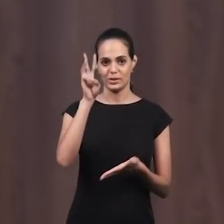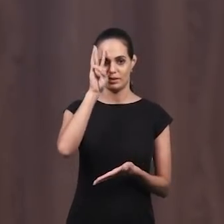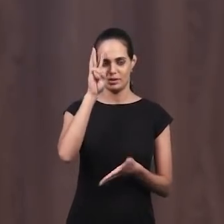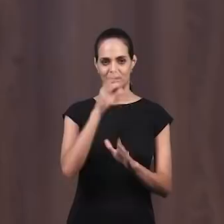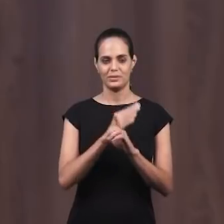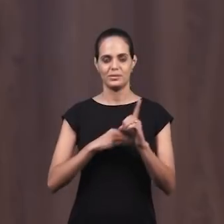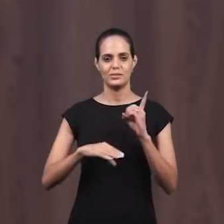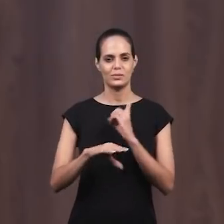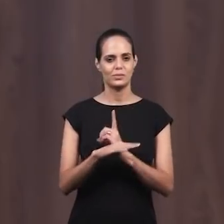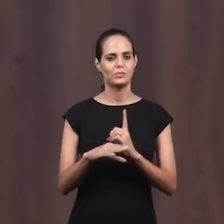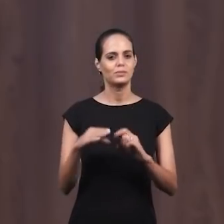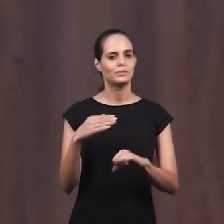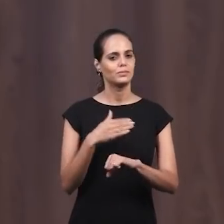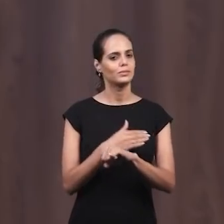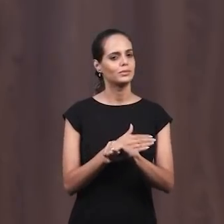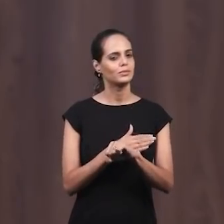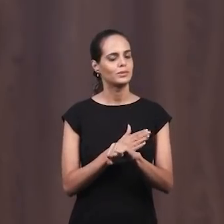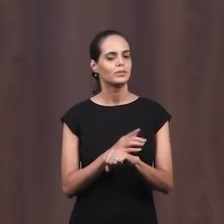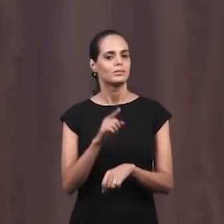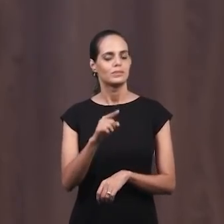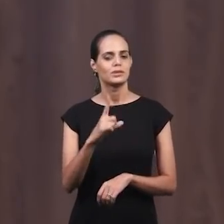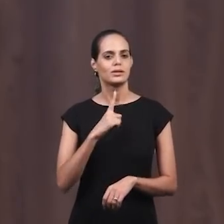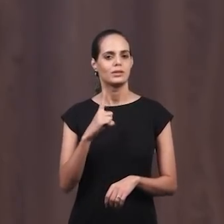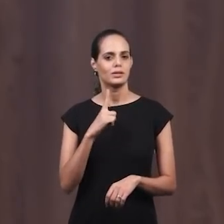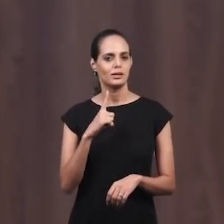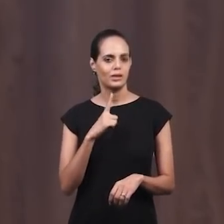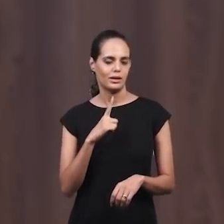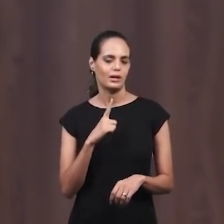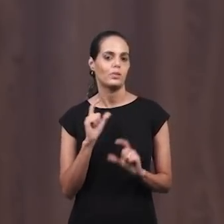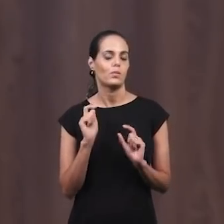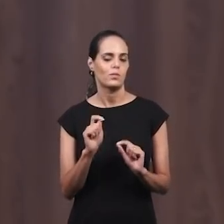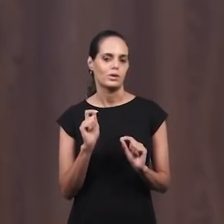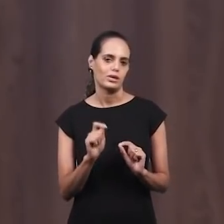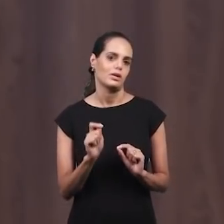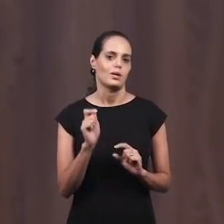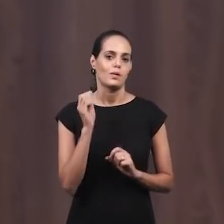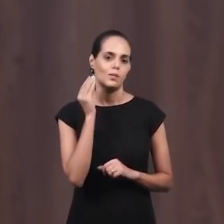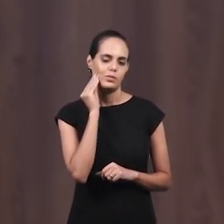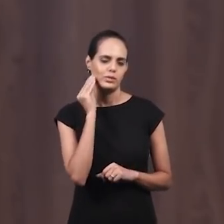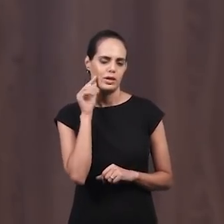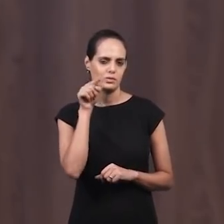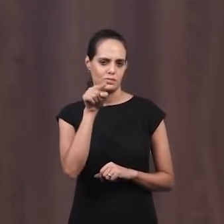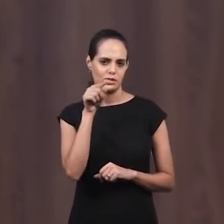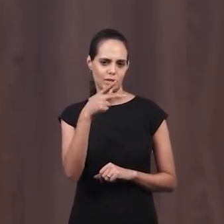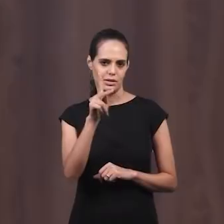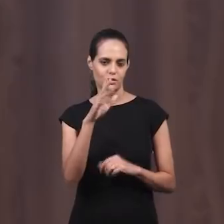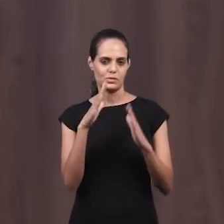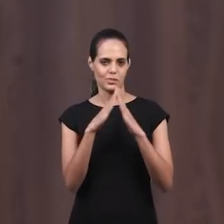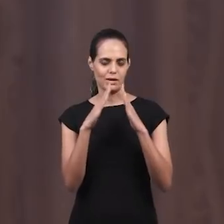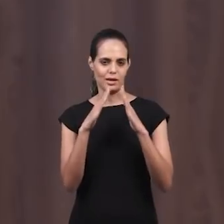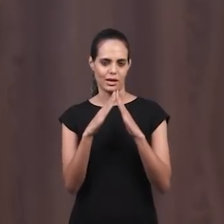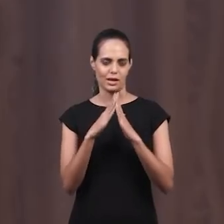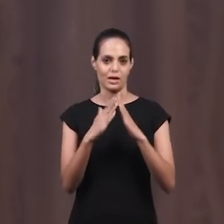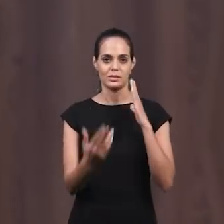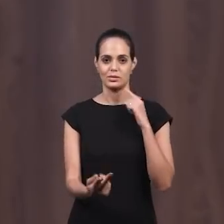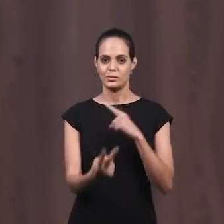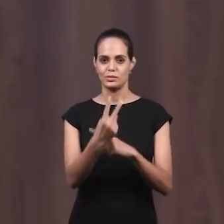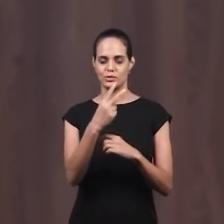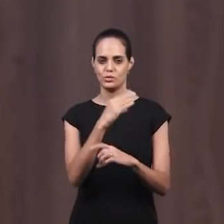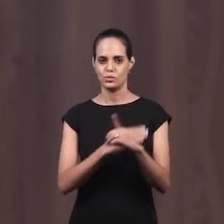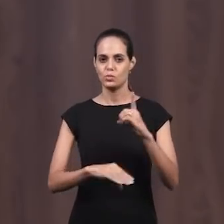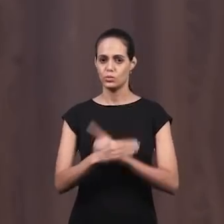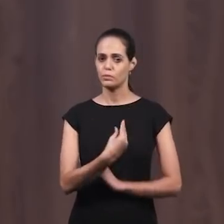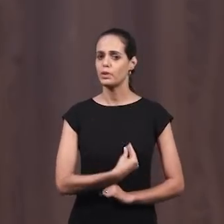terça-feira. Este culto, este momento em que você tem a oportunidade, aí na sua casa, aí onde você está, de participar